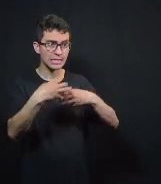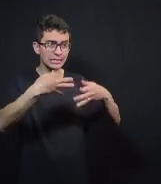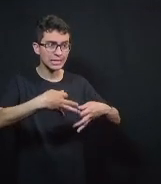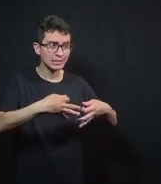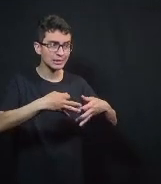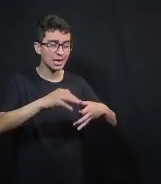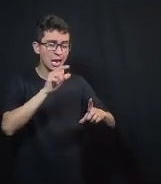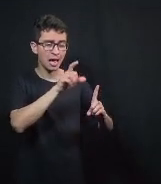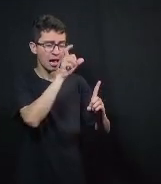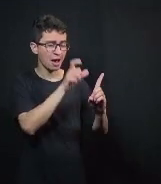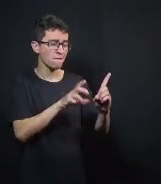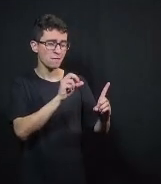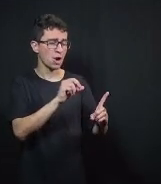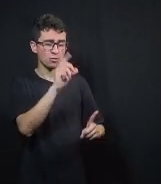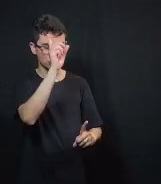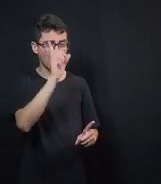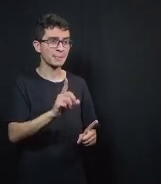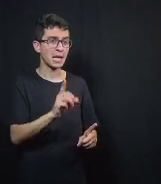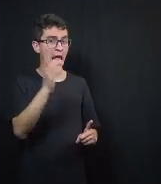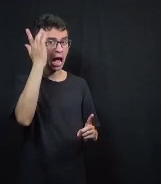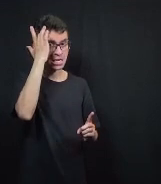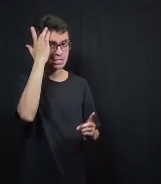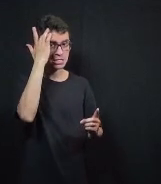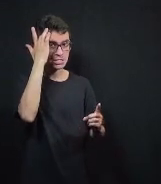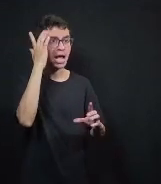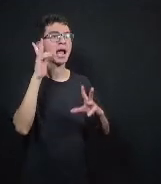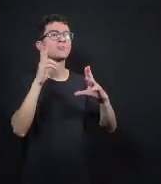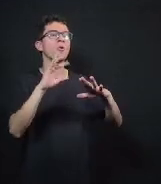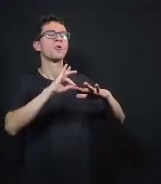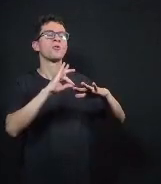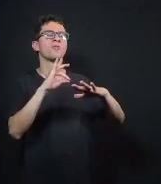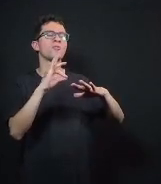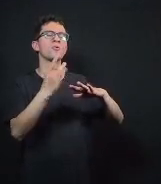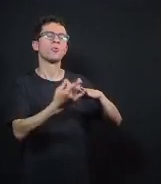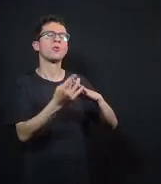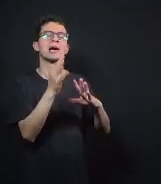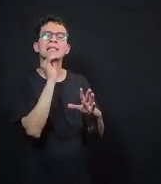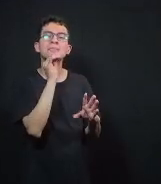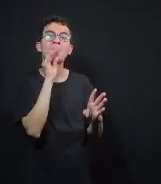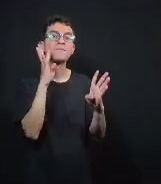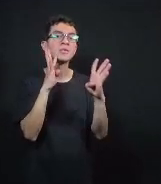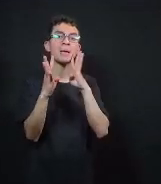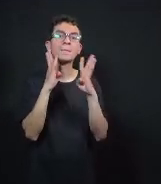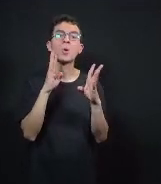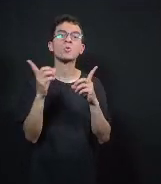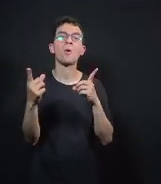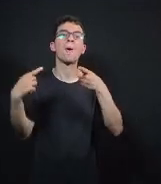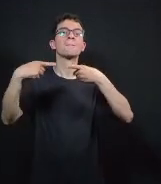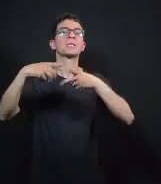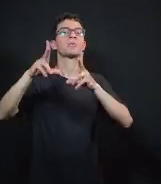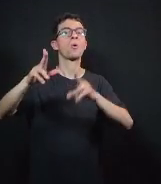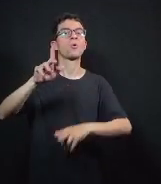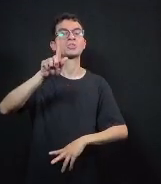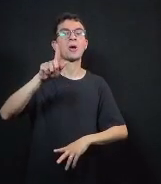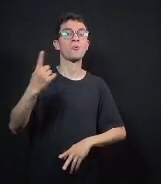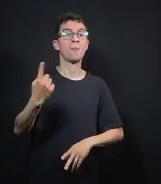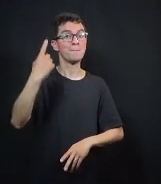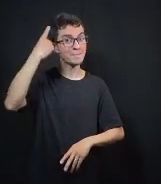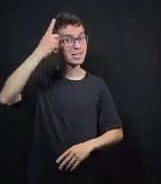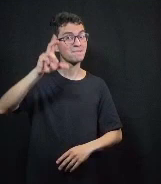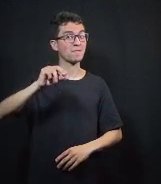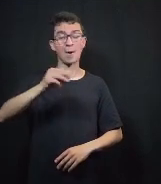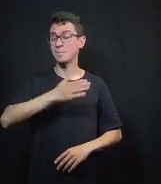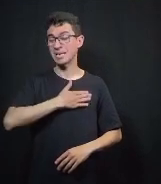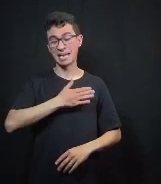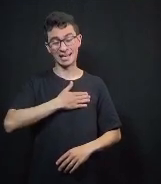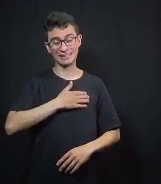que o Facebook funciona como o G1, entende? Então, acho que tem um componente tecnológico para ensinar